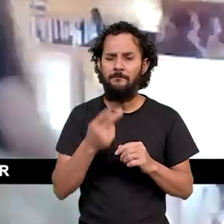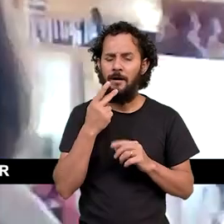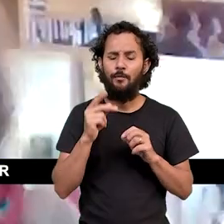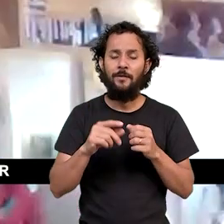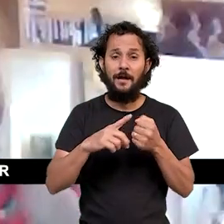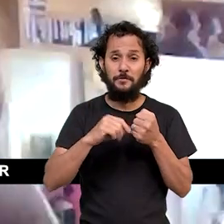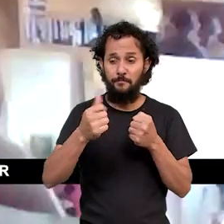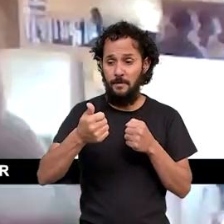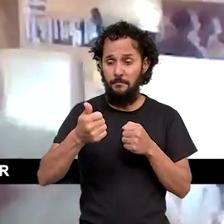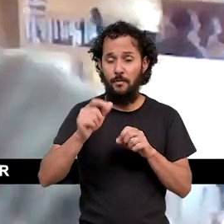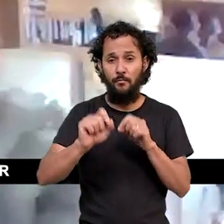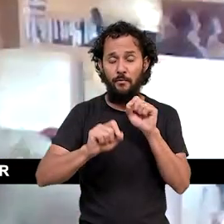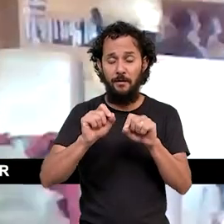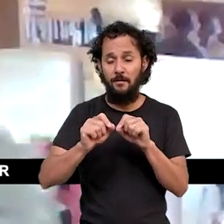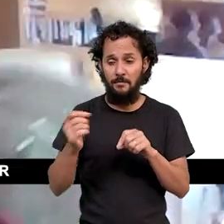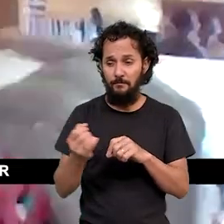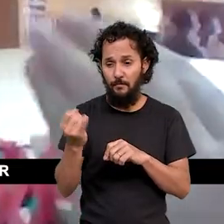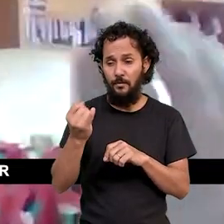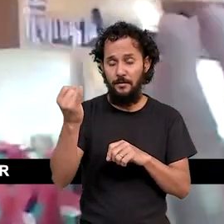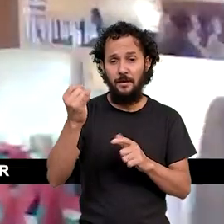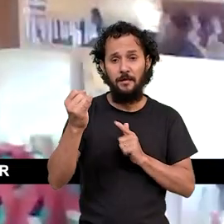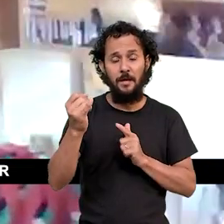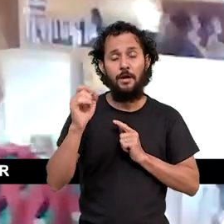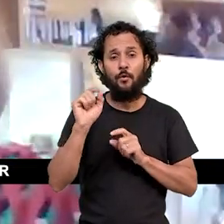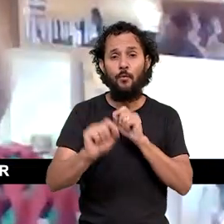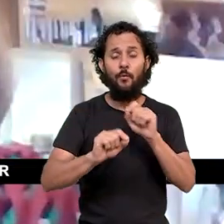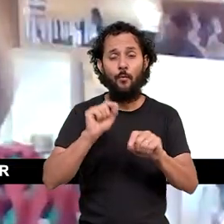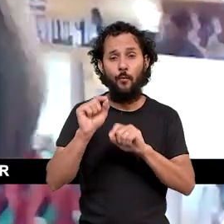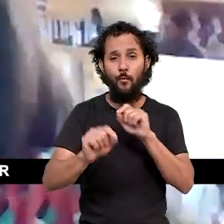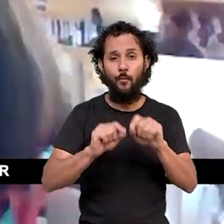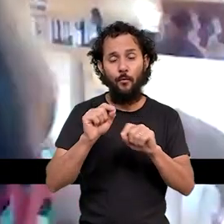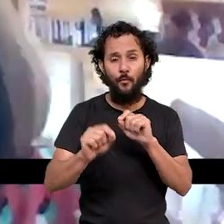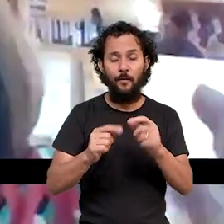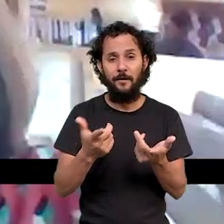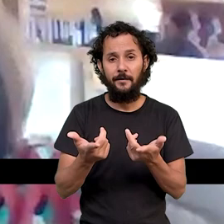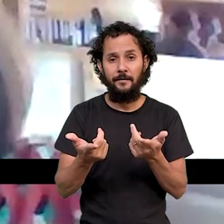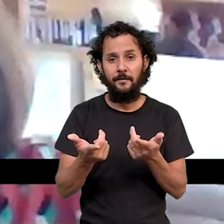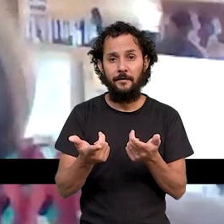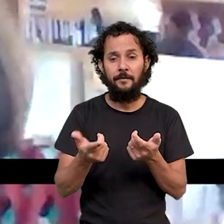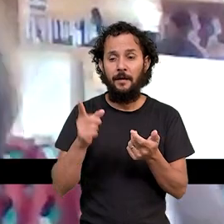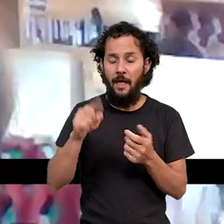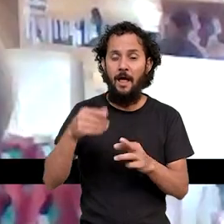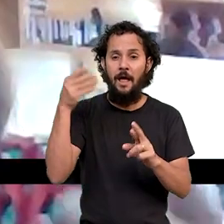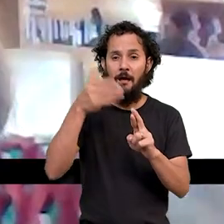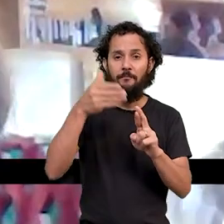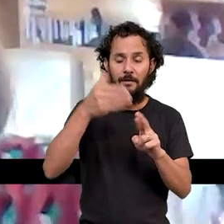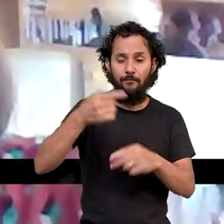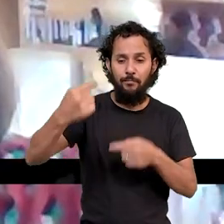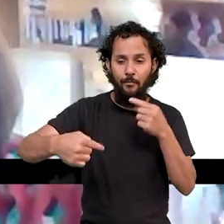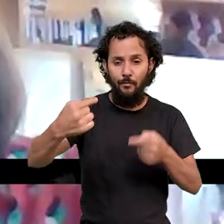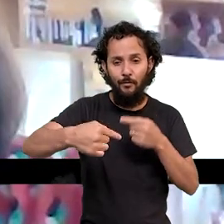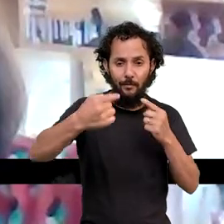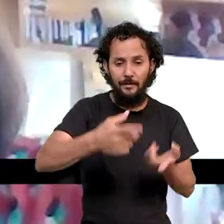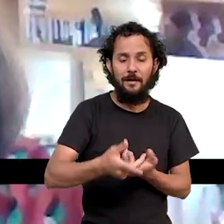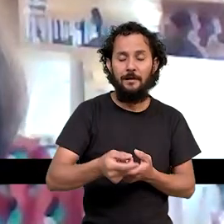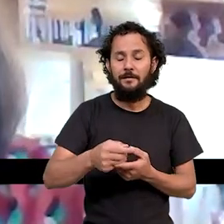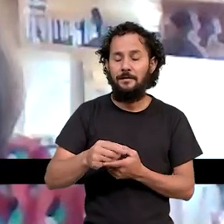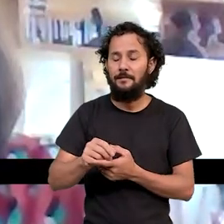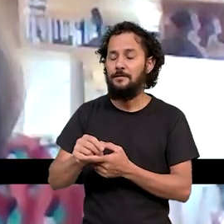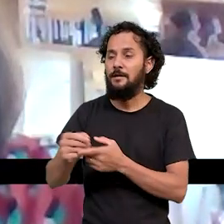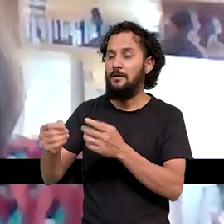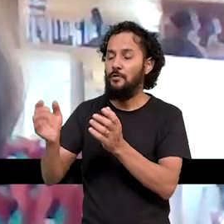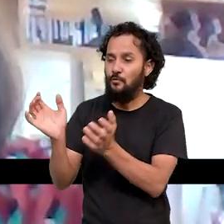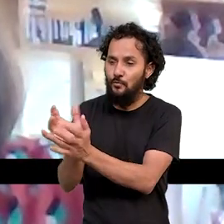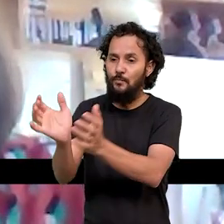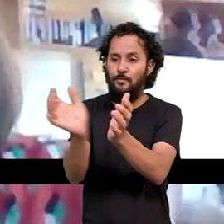traz no seu artigo 1º a importância de se colocar, trazer como referência as políticas